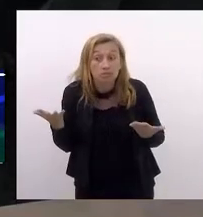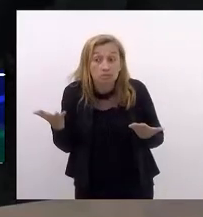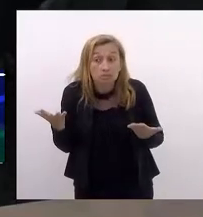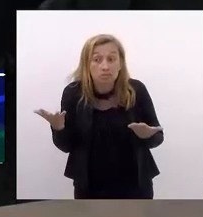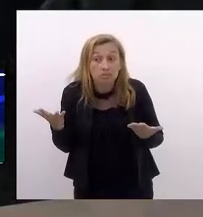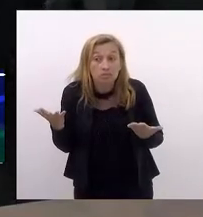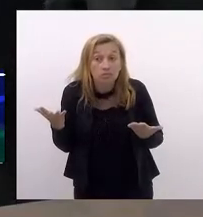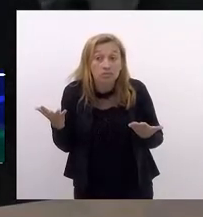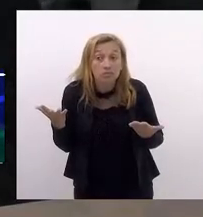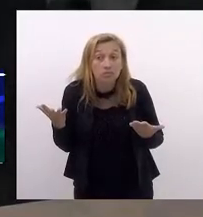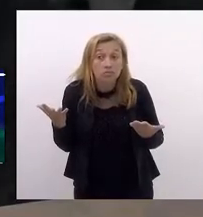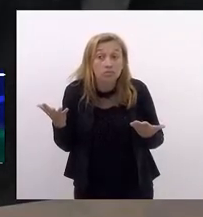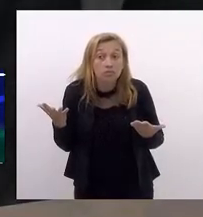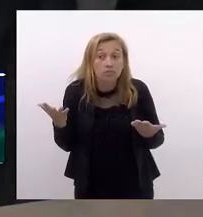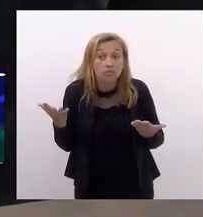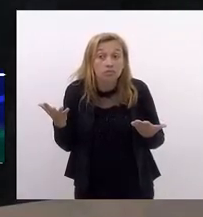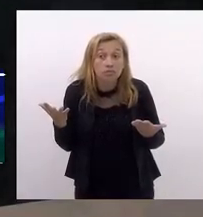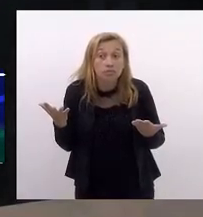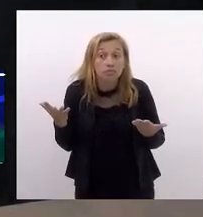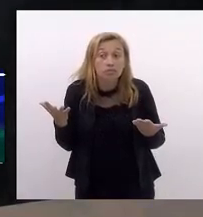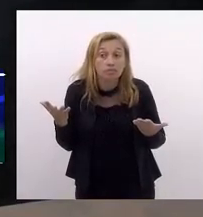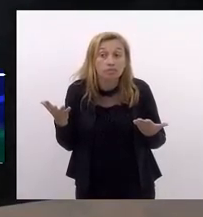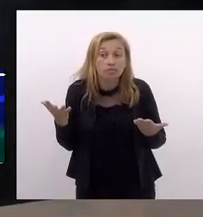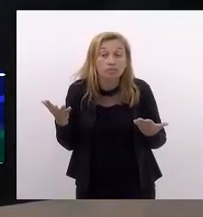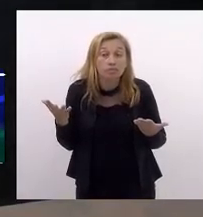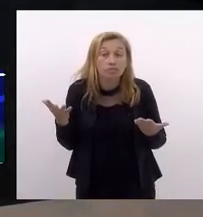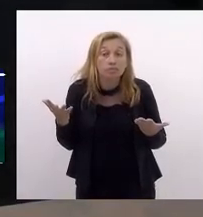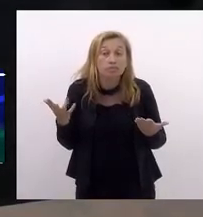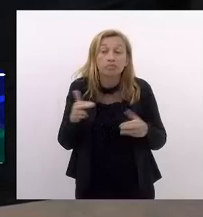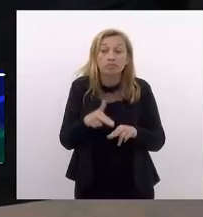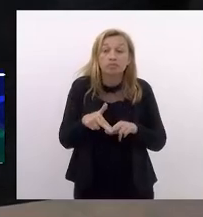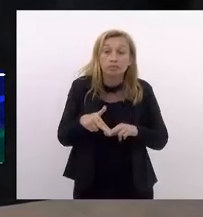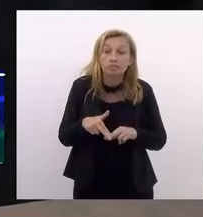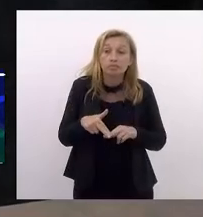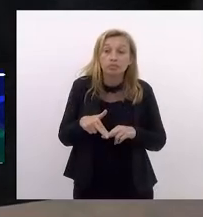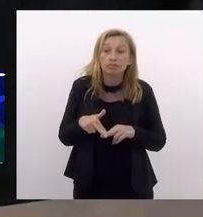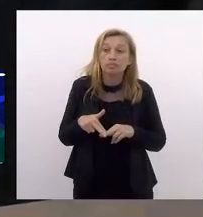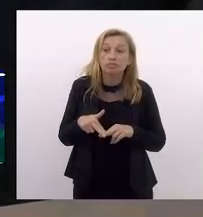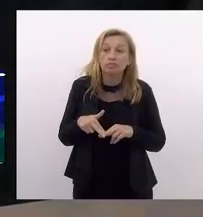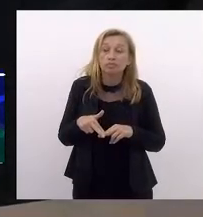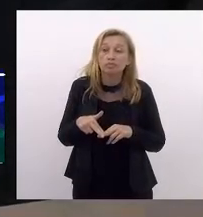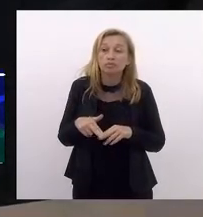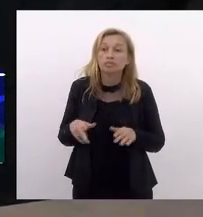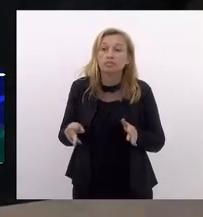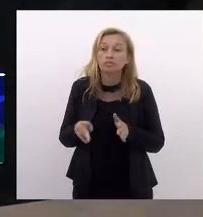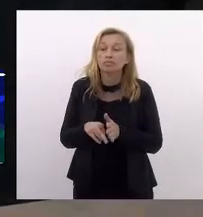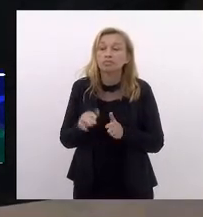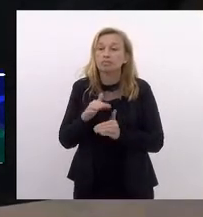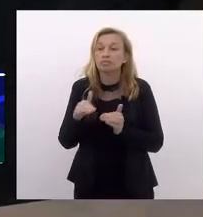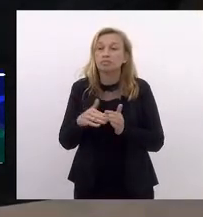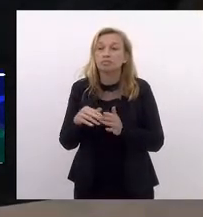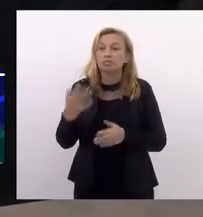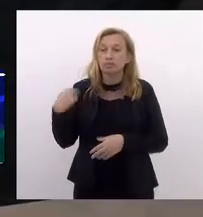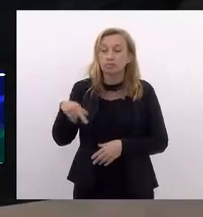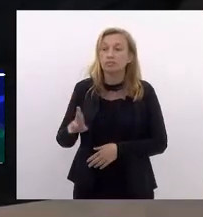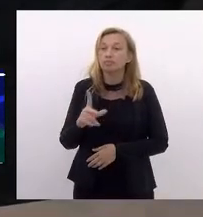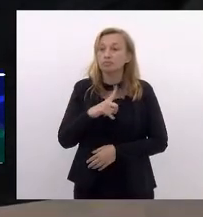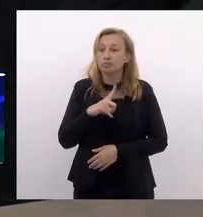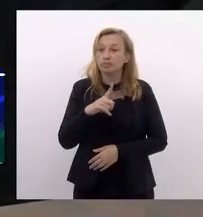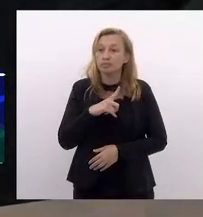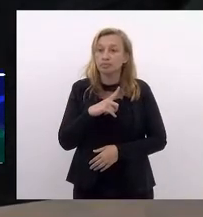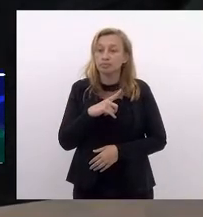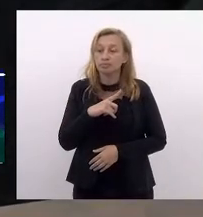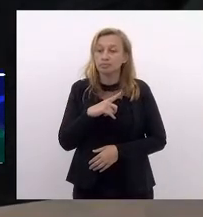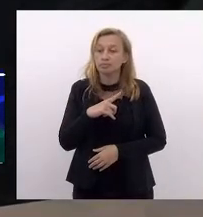é um grande intelectual também por isso que isso sobrepõe as religiões que nós temos mas